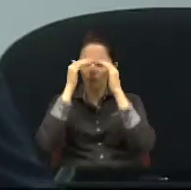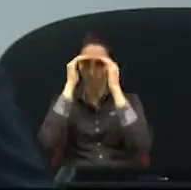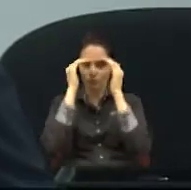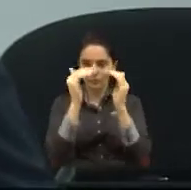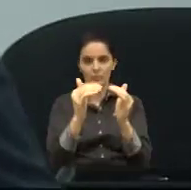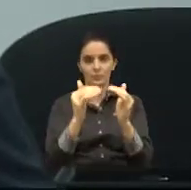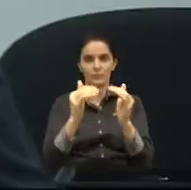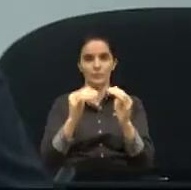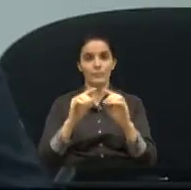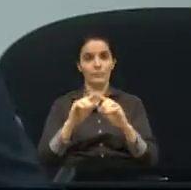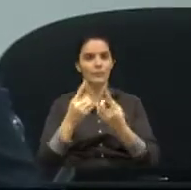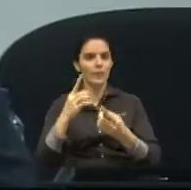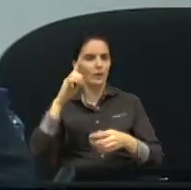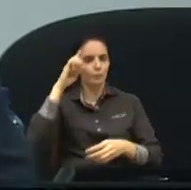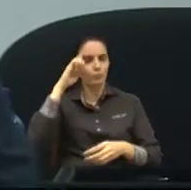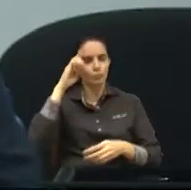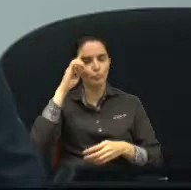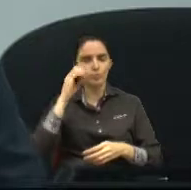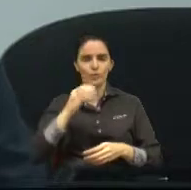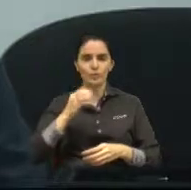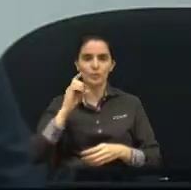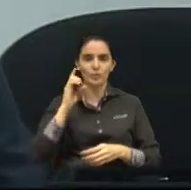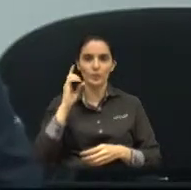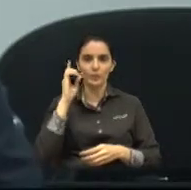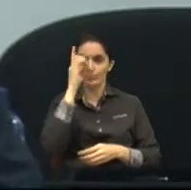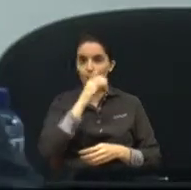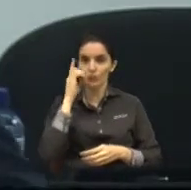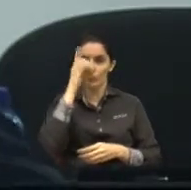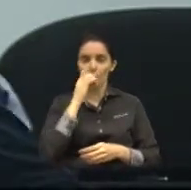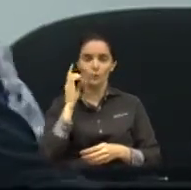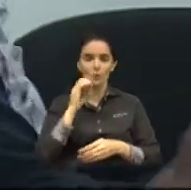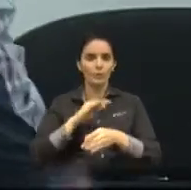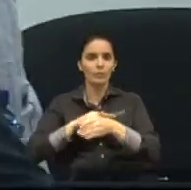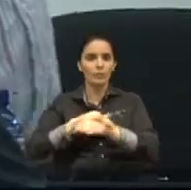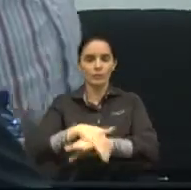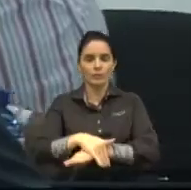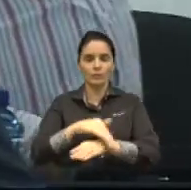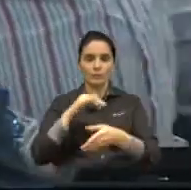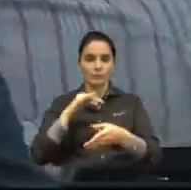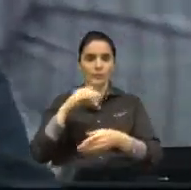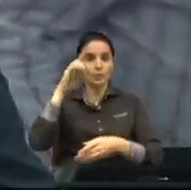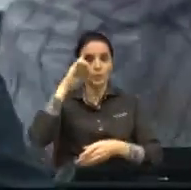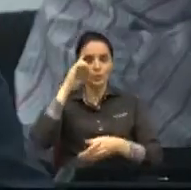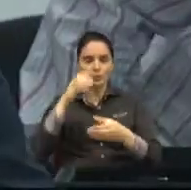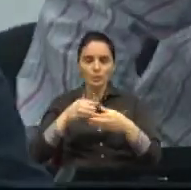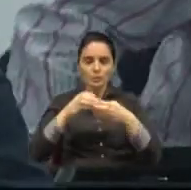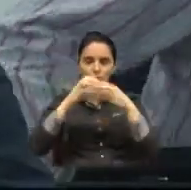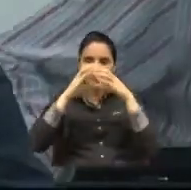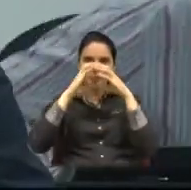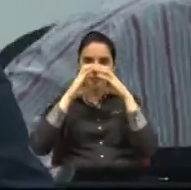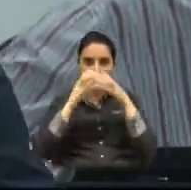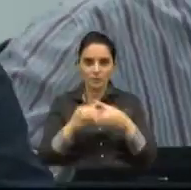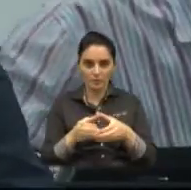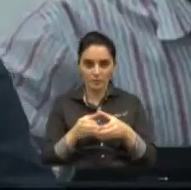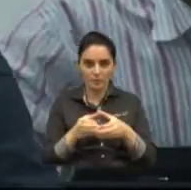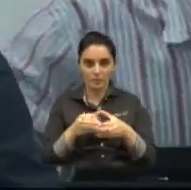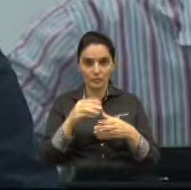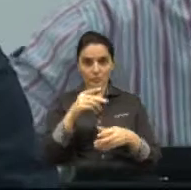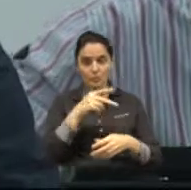de Santa Ceia, um domingo à noite, ele chamou os membros cooperadores da